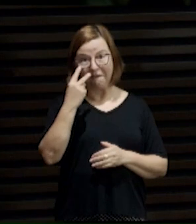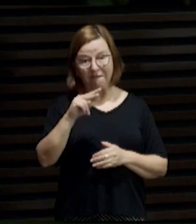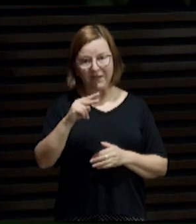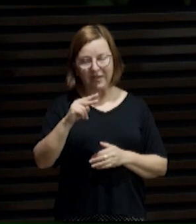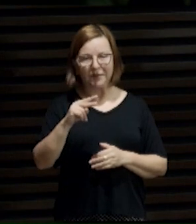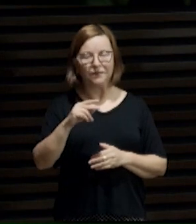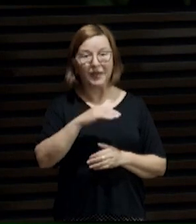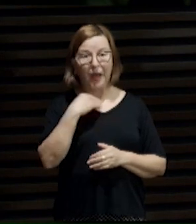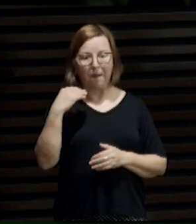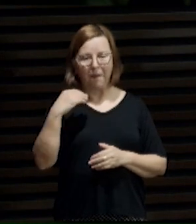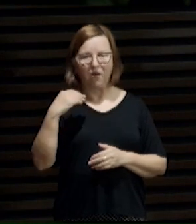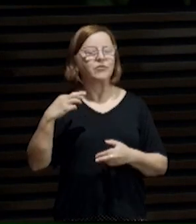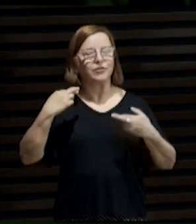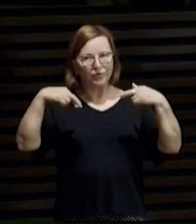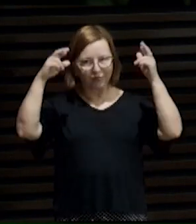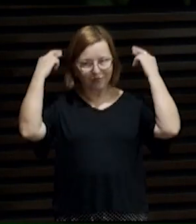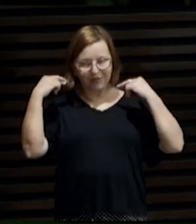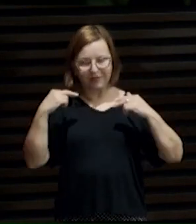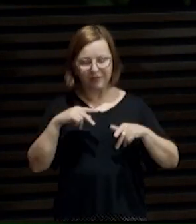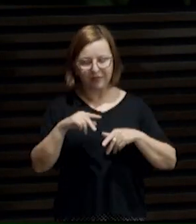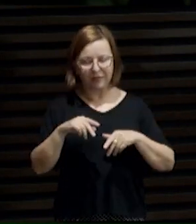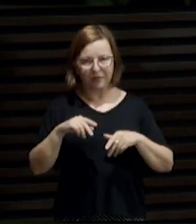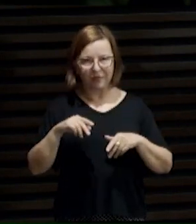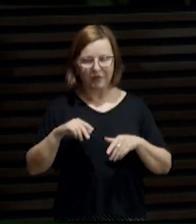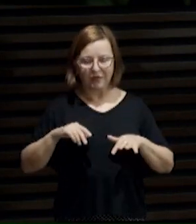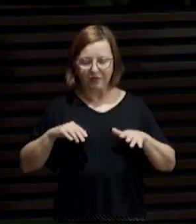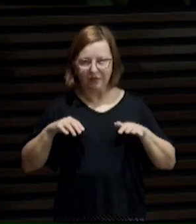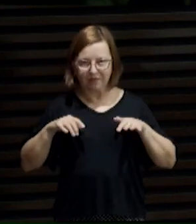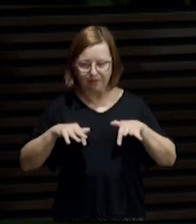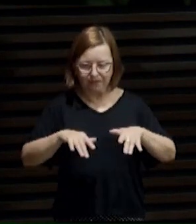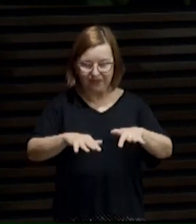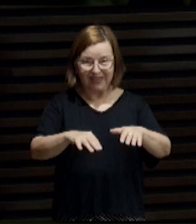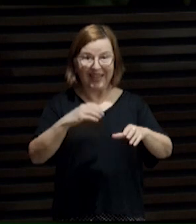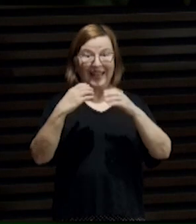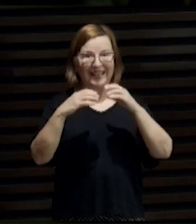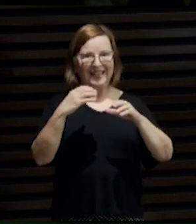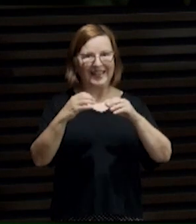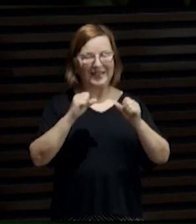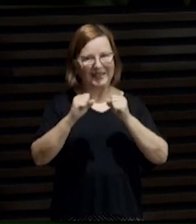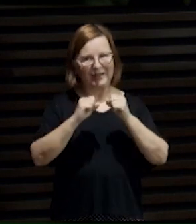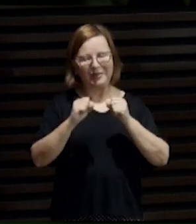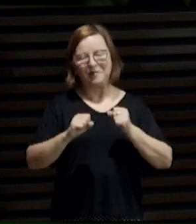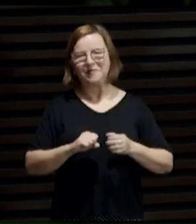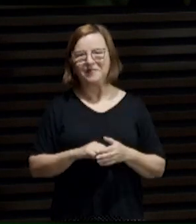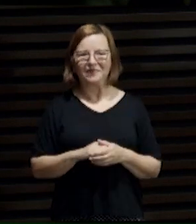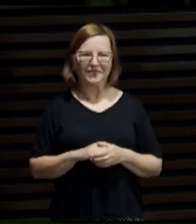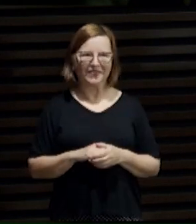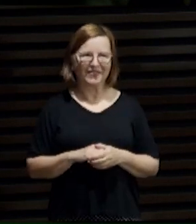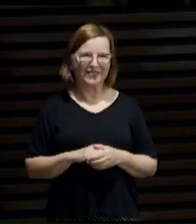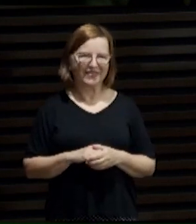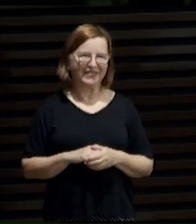Perceba que eles não desciam, eles subiam, cantando os salmos. É como se